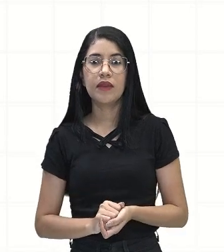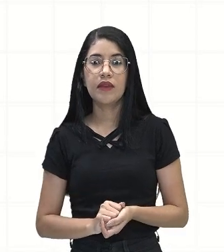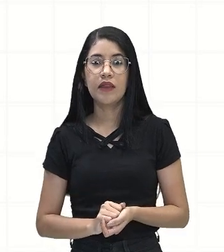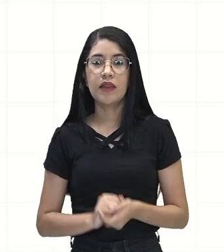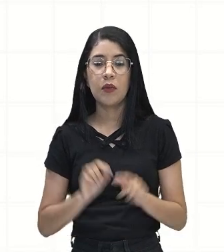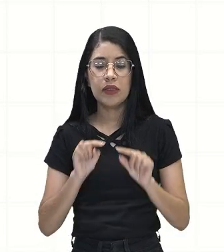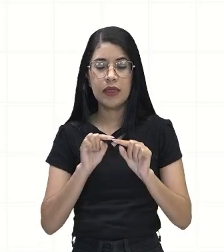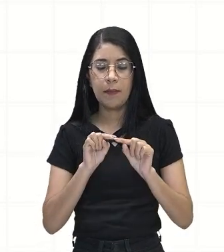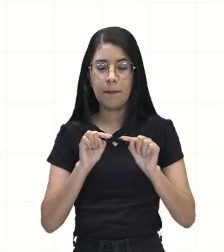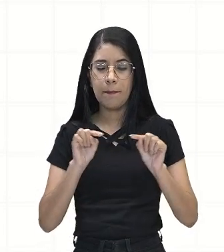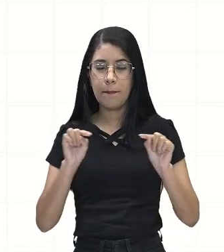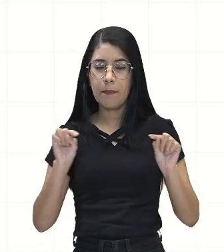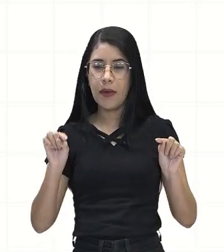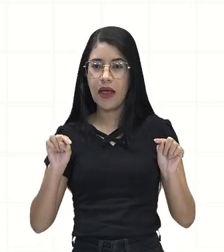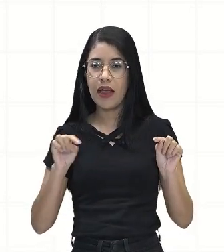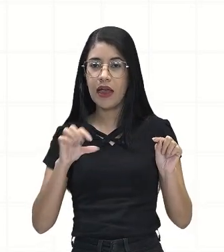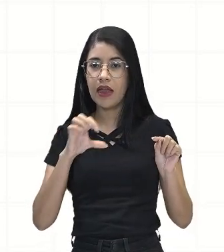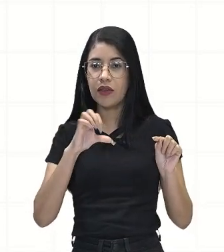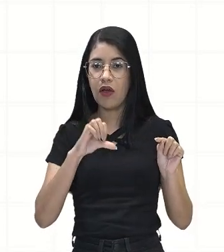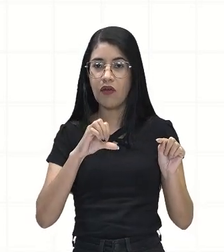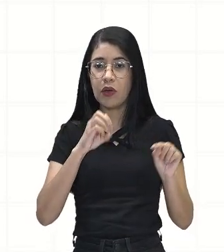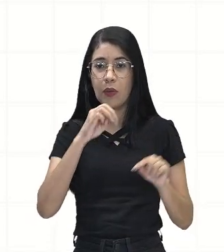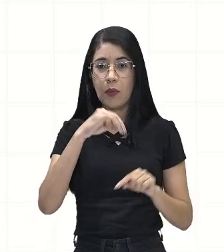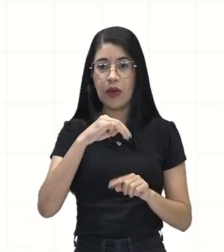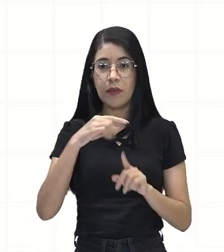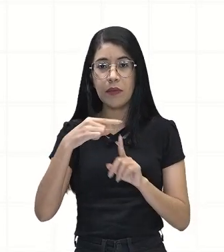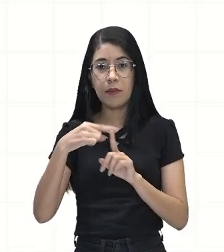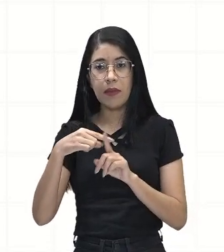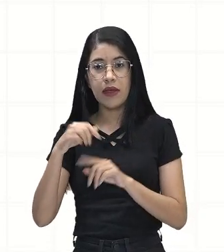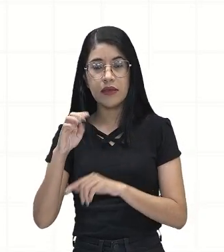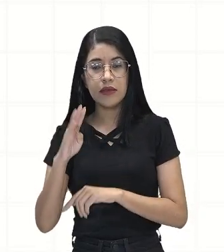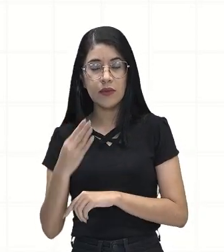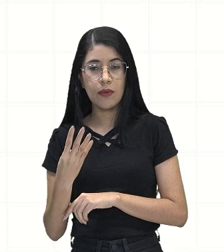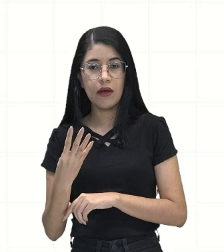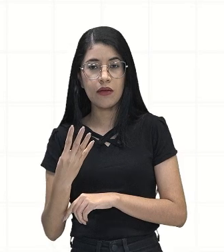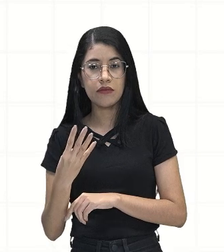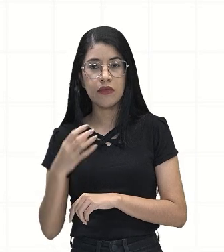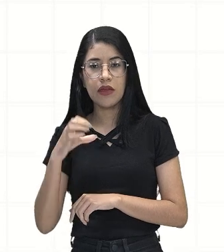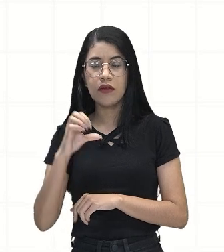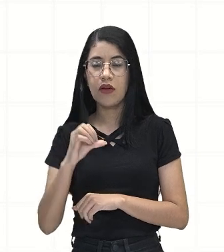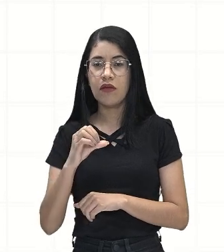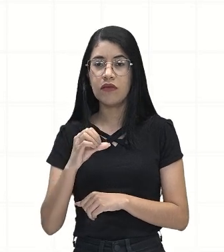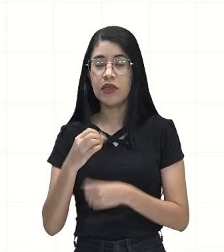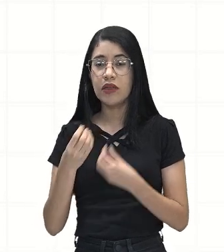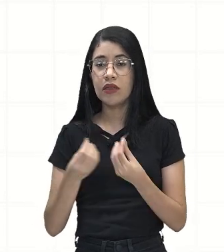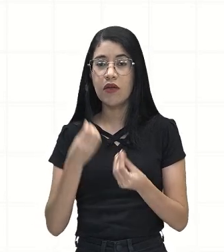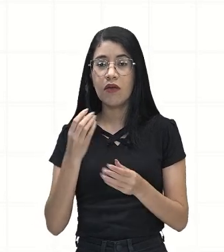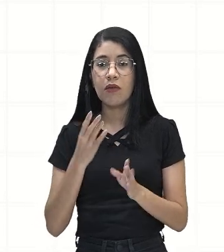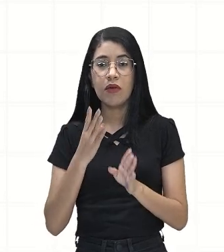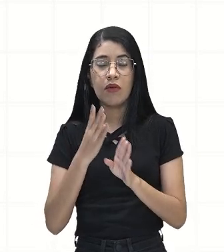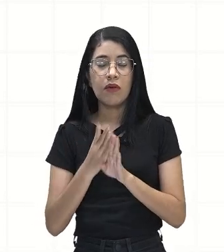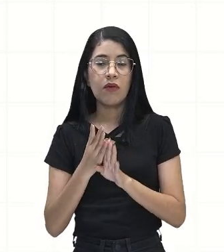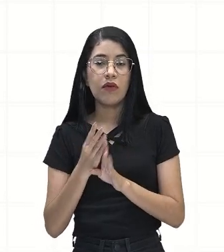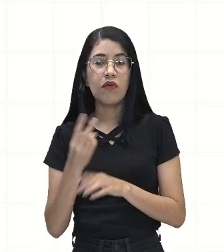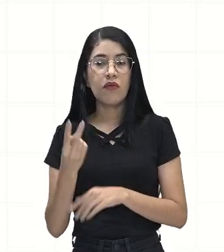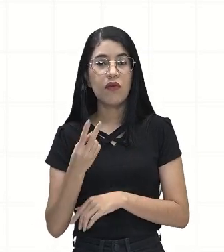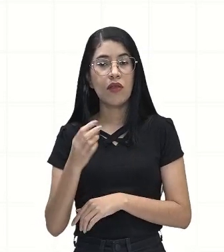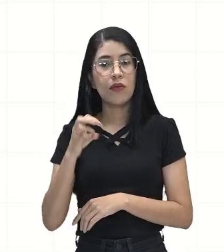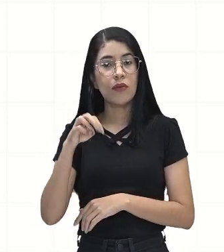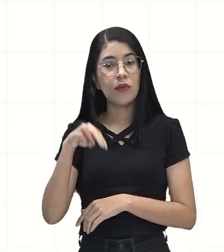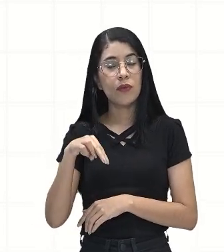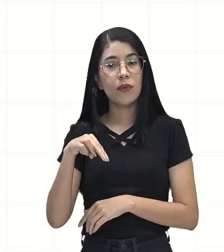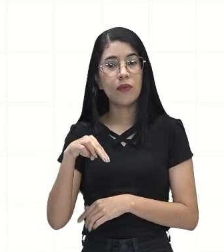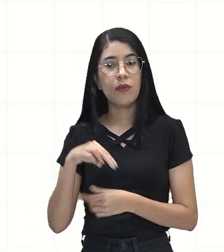tamanho todo é igual a 9, então, para descobrir esse tamanho aqui, ó, que eu estou passando o